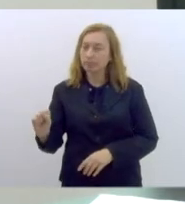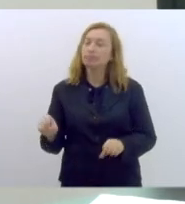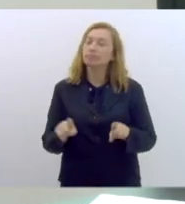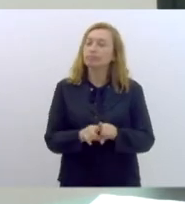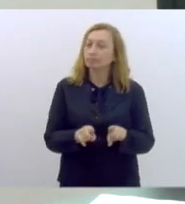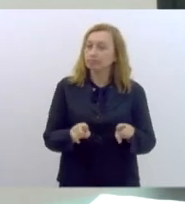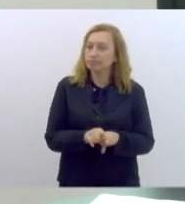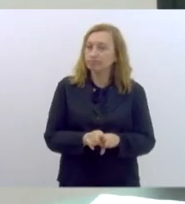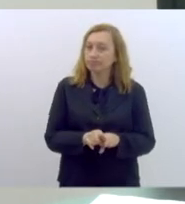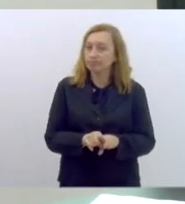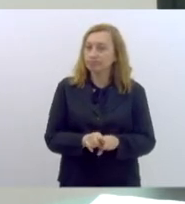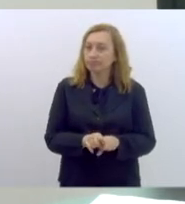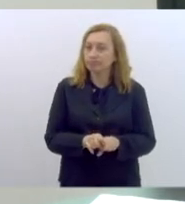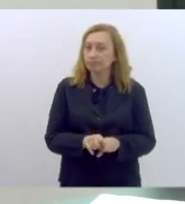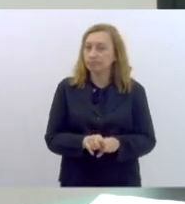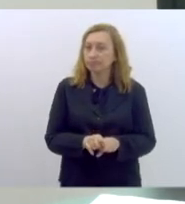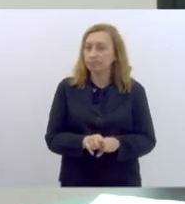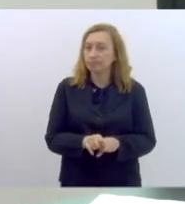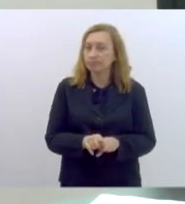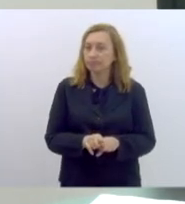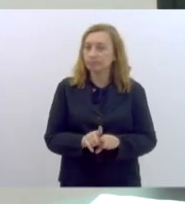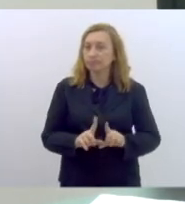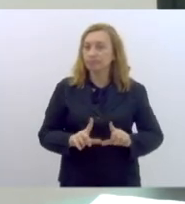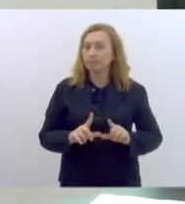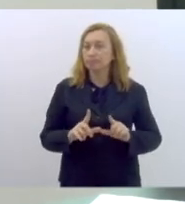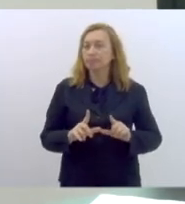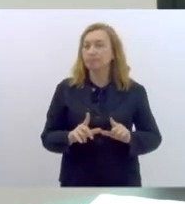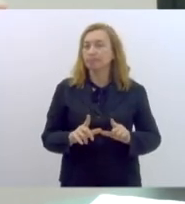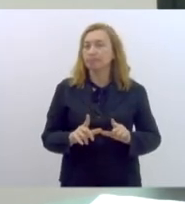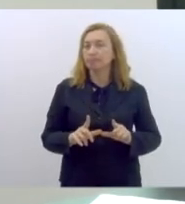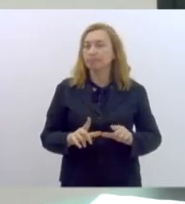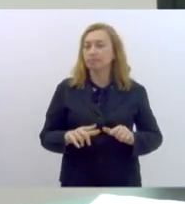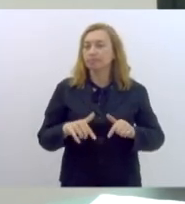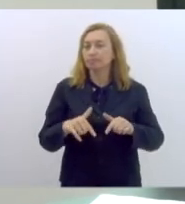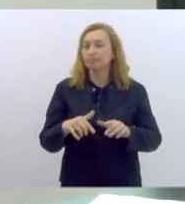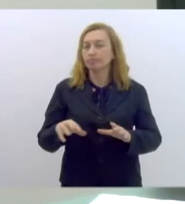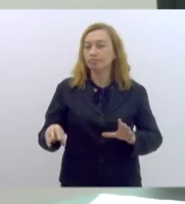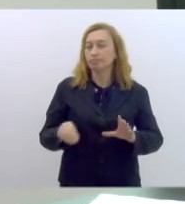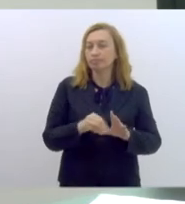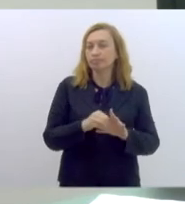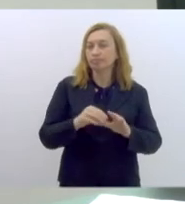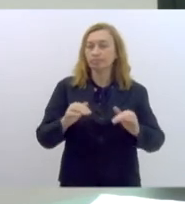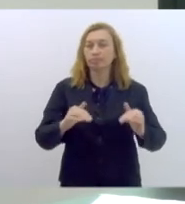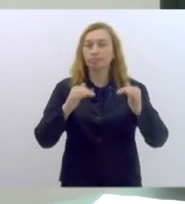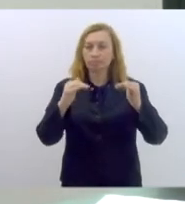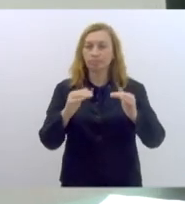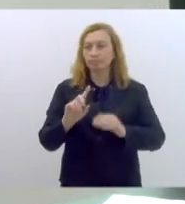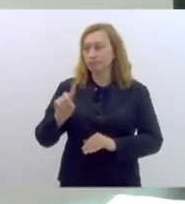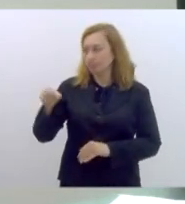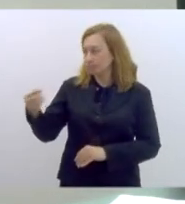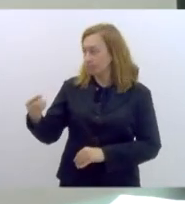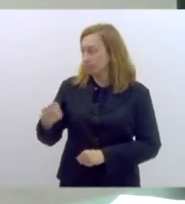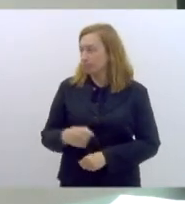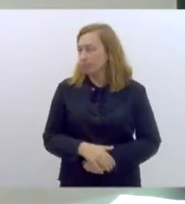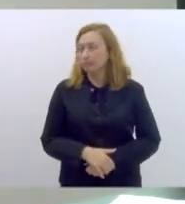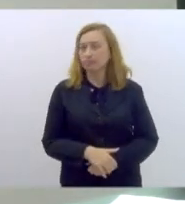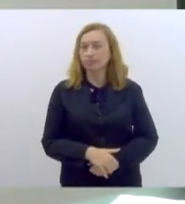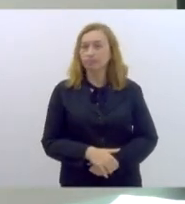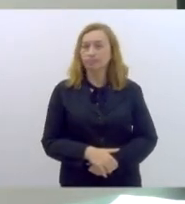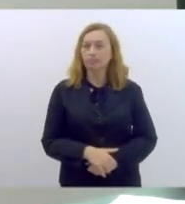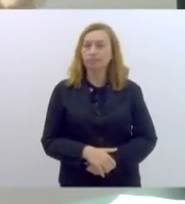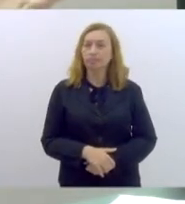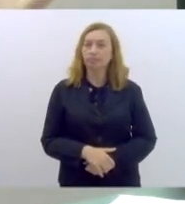também as ações que vão caber no Supremo, etc. Para a gente